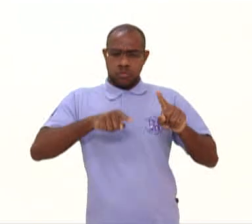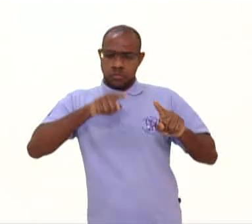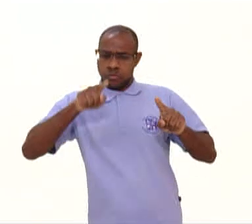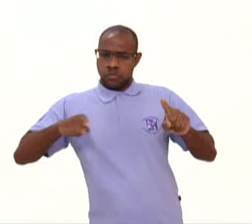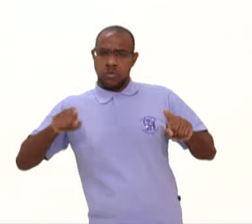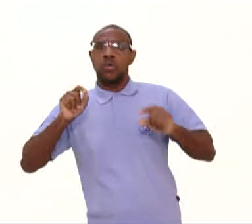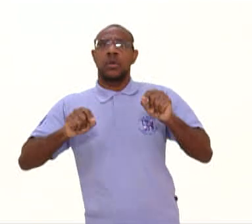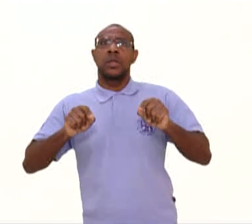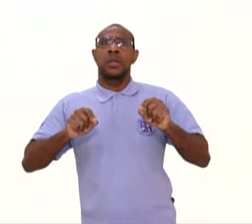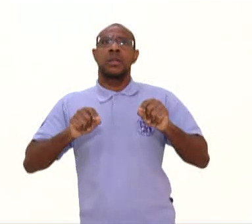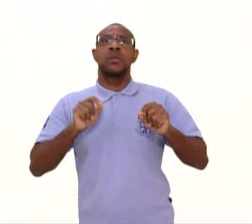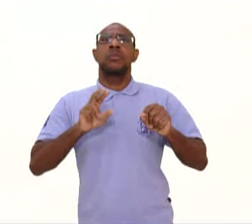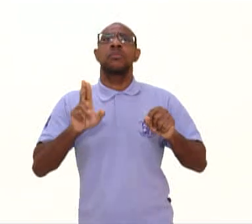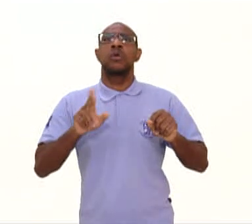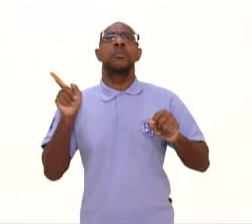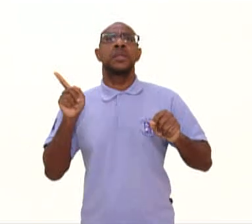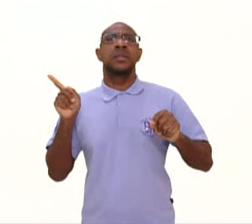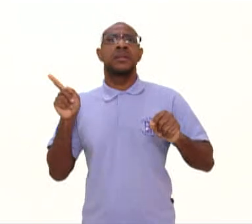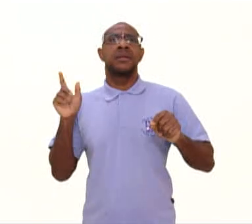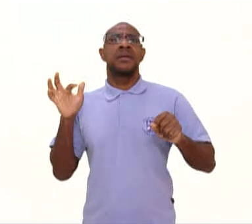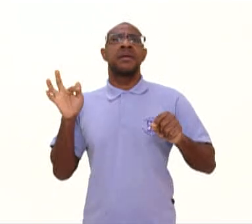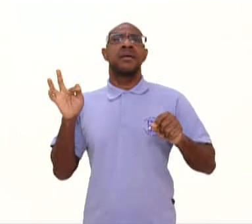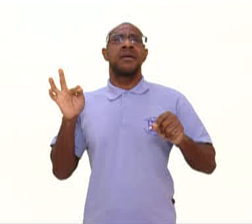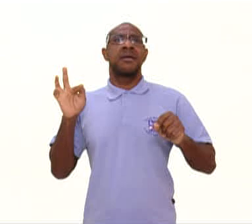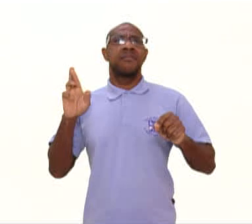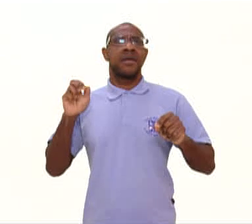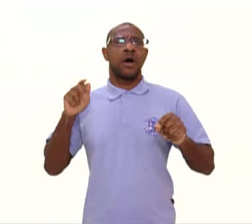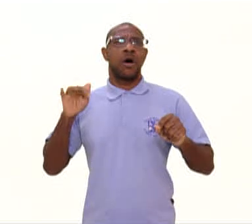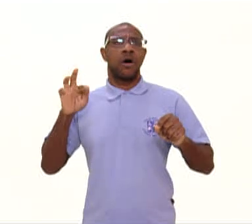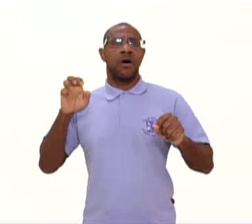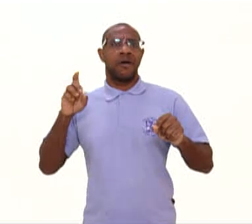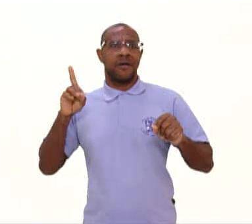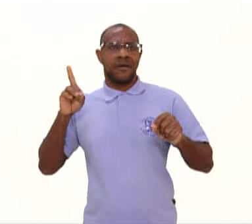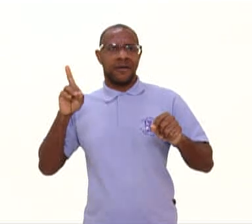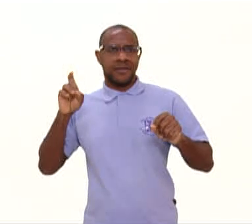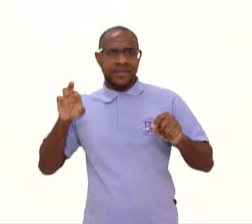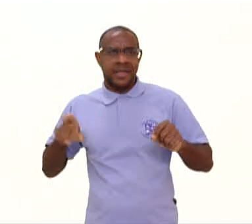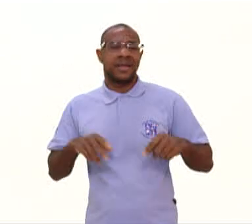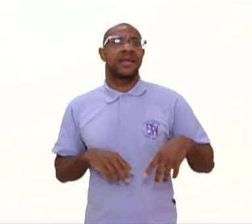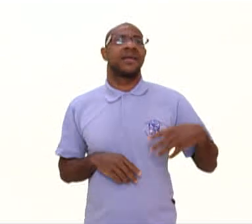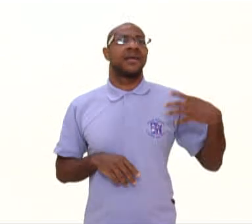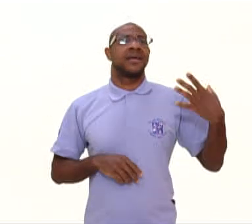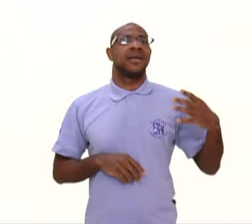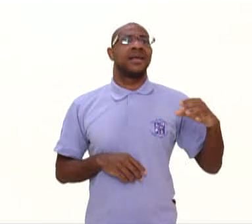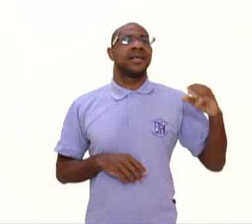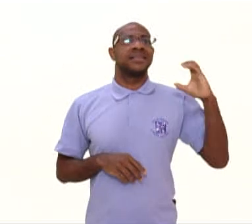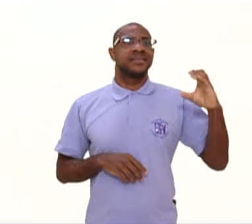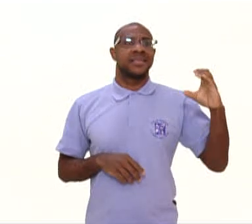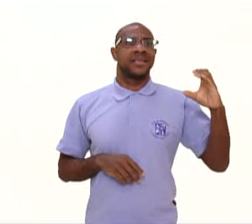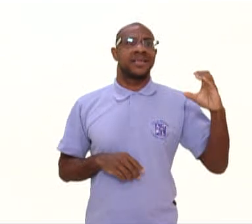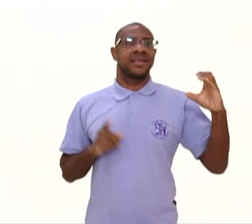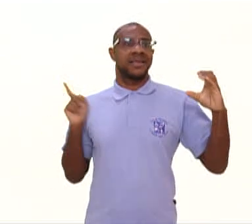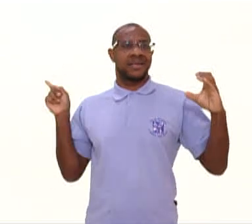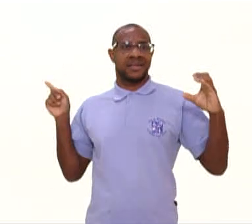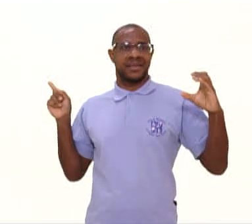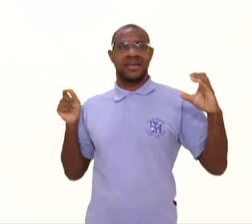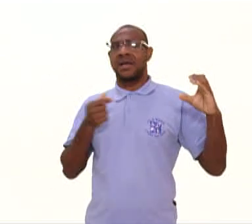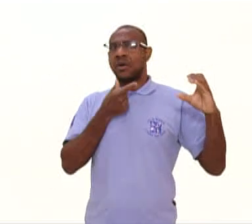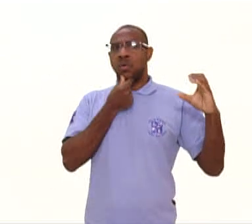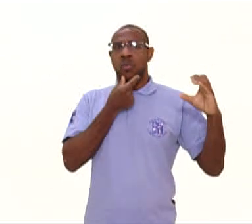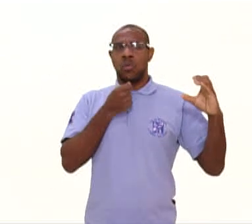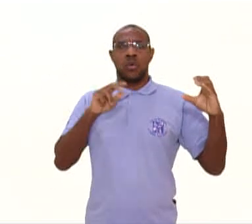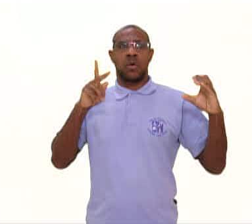definida como Fraunhofer. E letra C, Heinrich Hertz. Inclusive, a unidade de medida para a